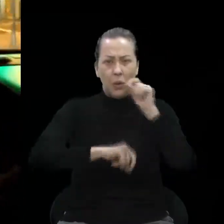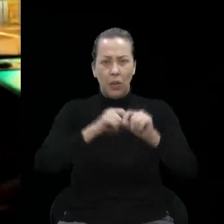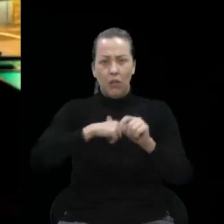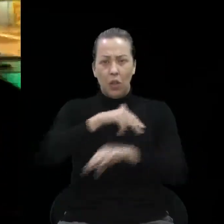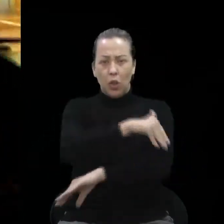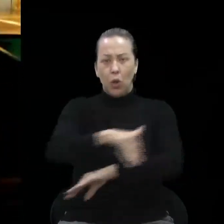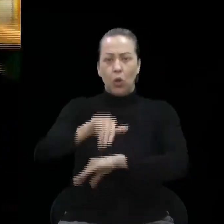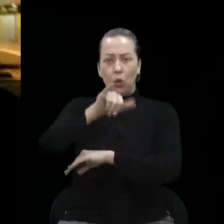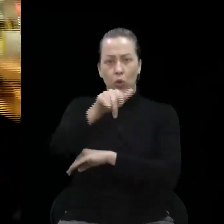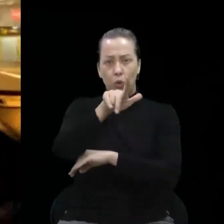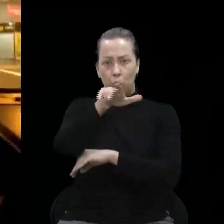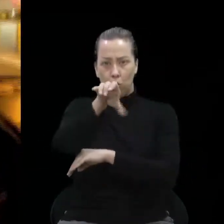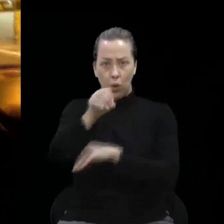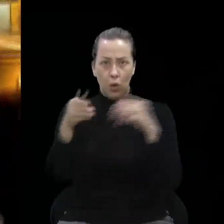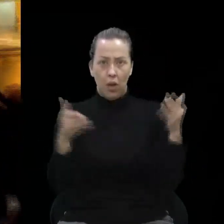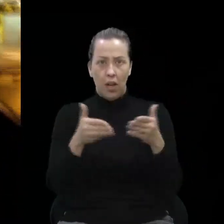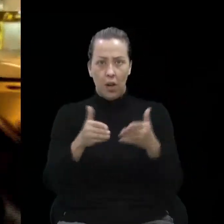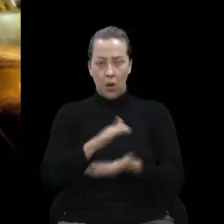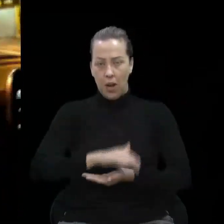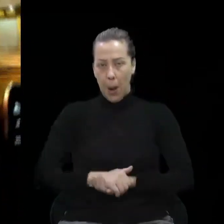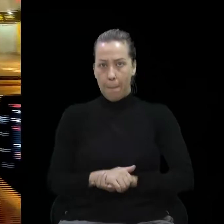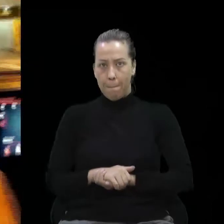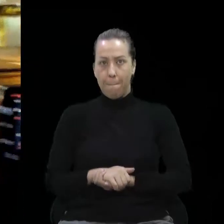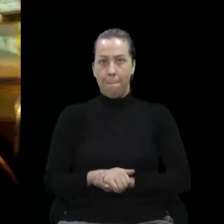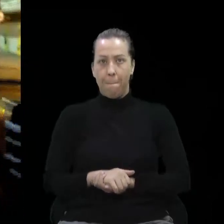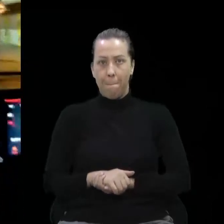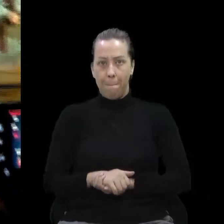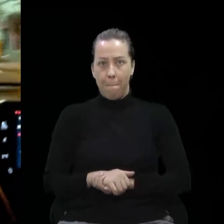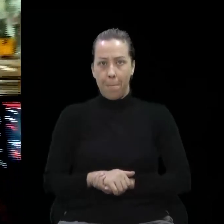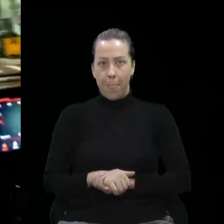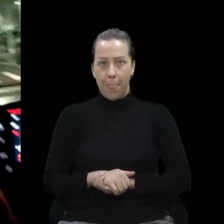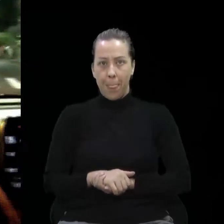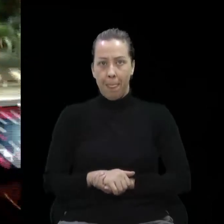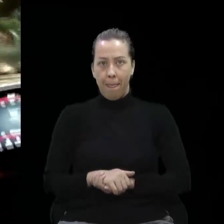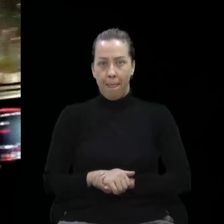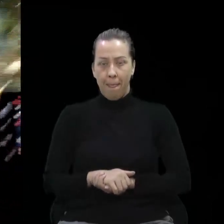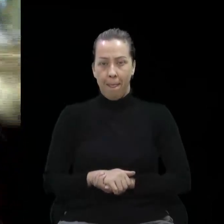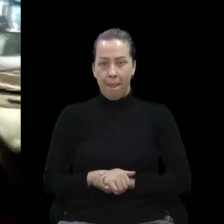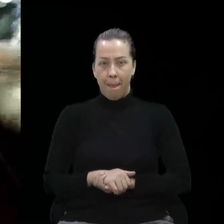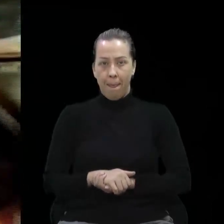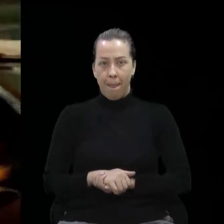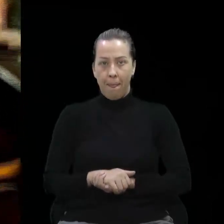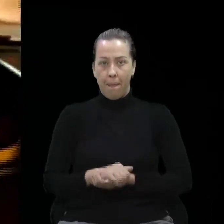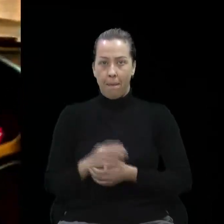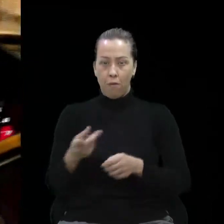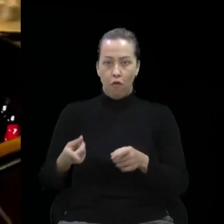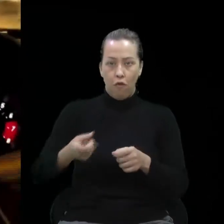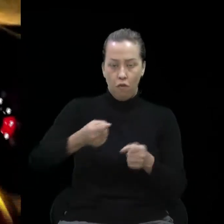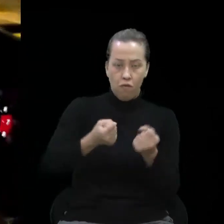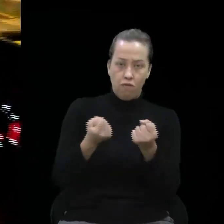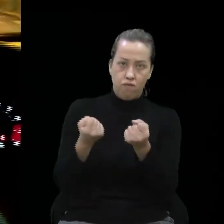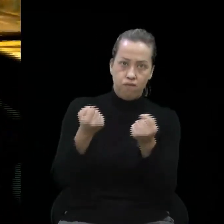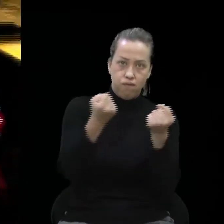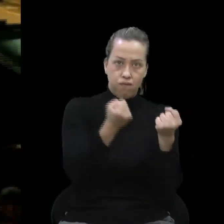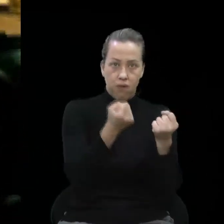ajuda agora. Tá, vou dobrar aqui.